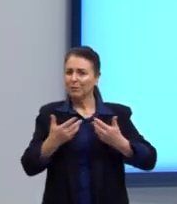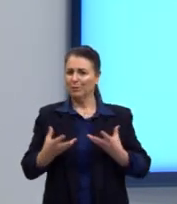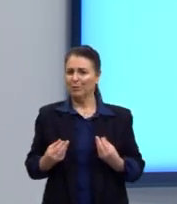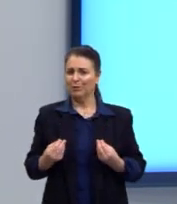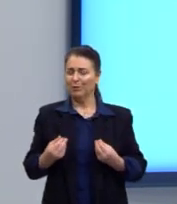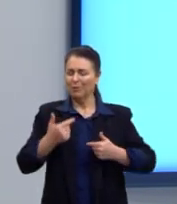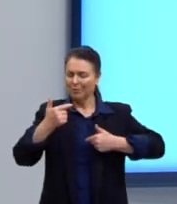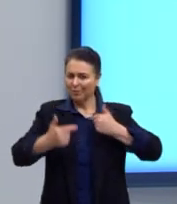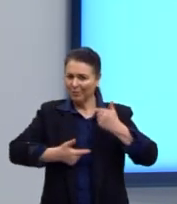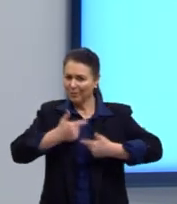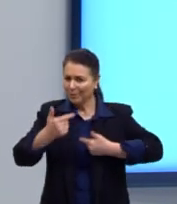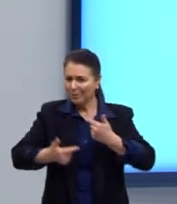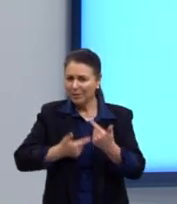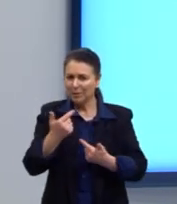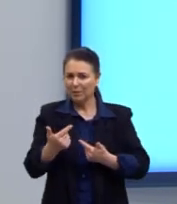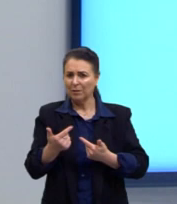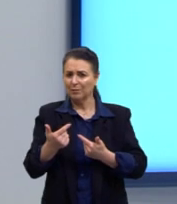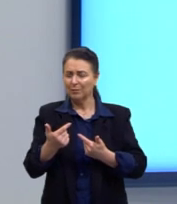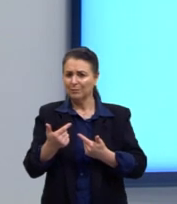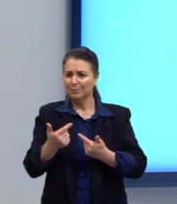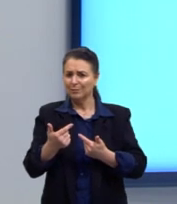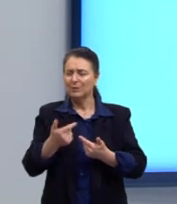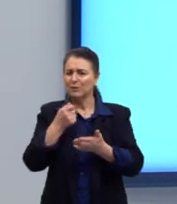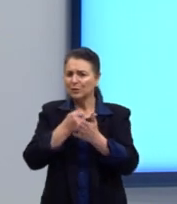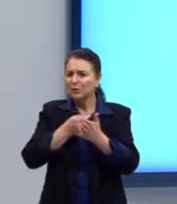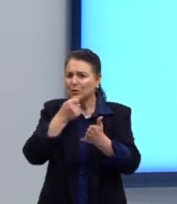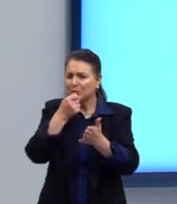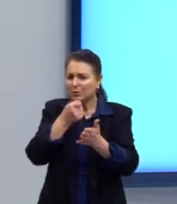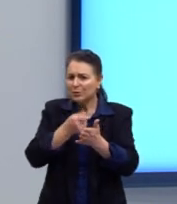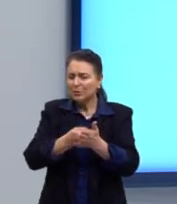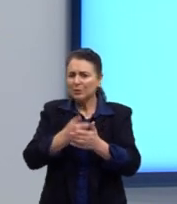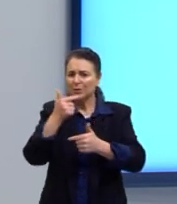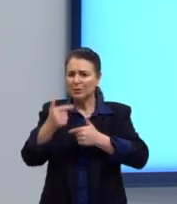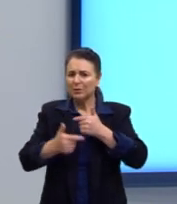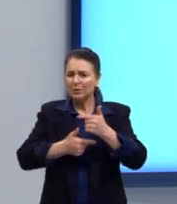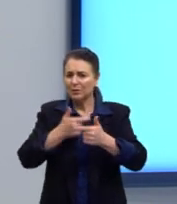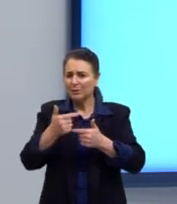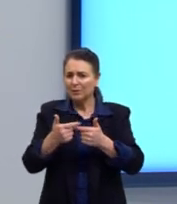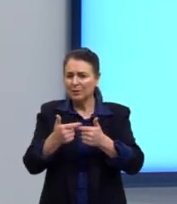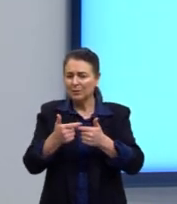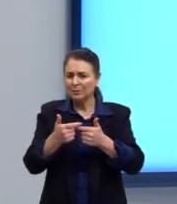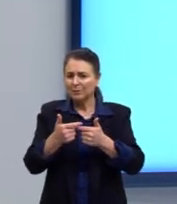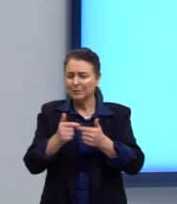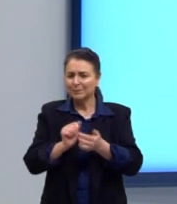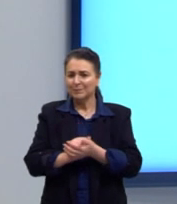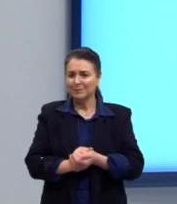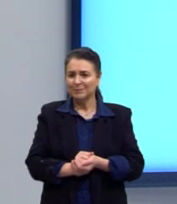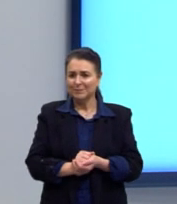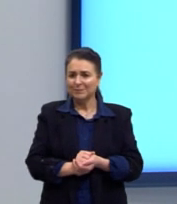trabalhando e vai de luto trabalhando e não lhe pagam